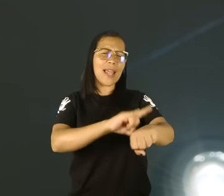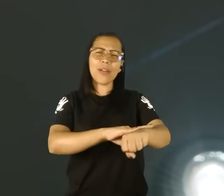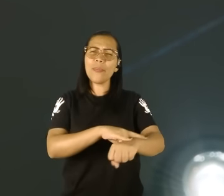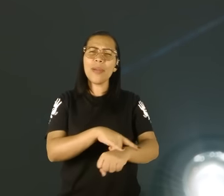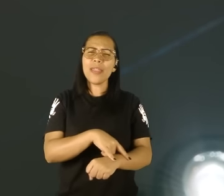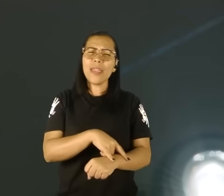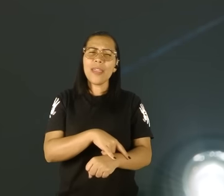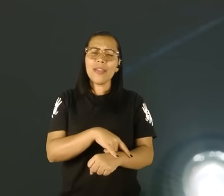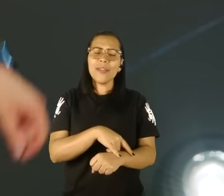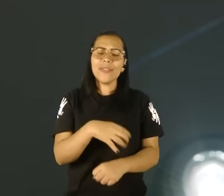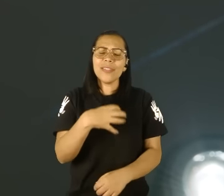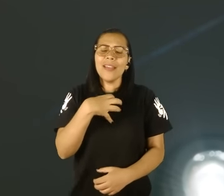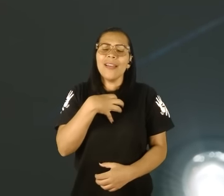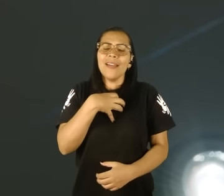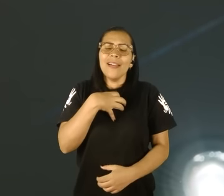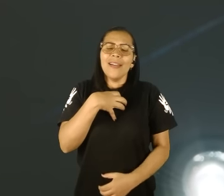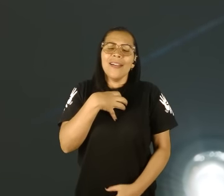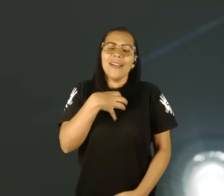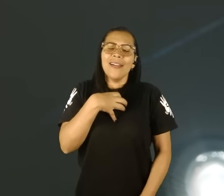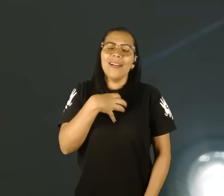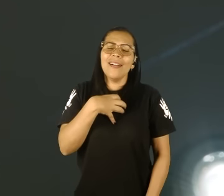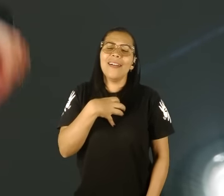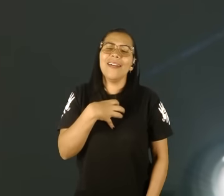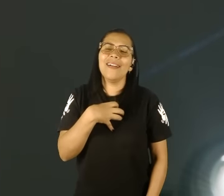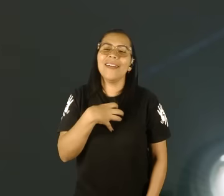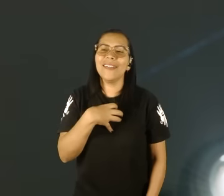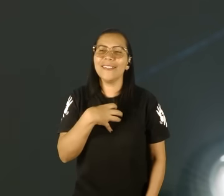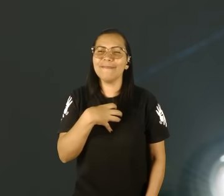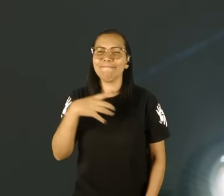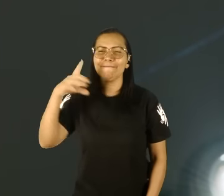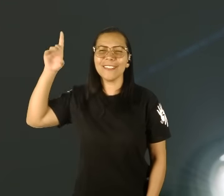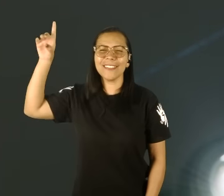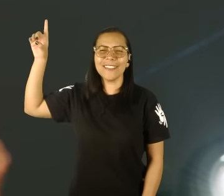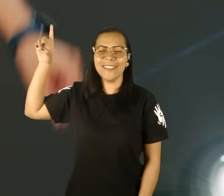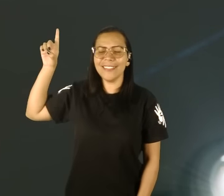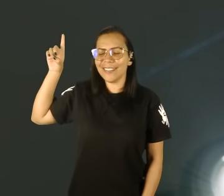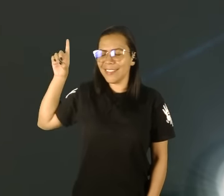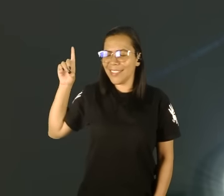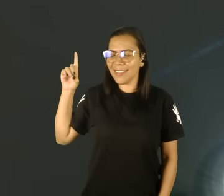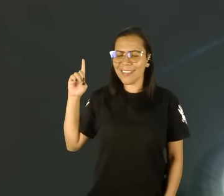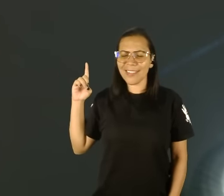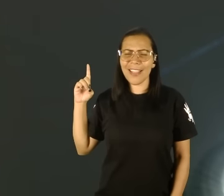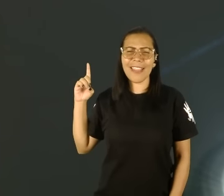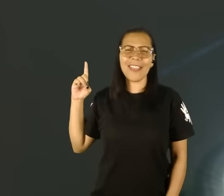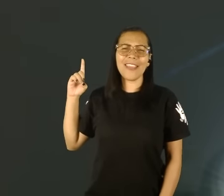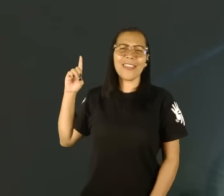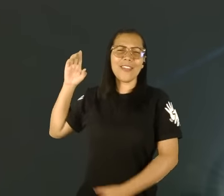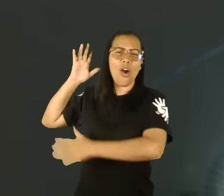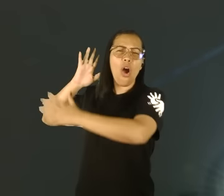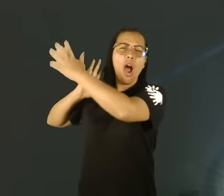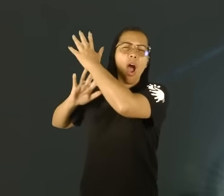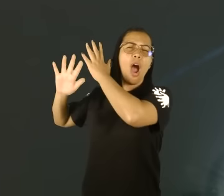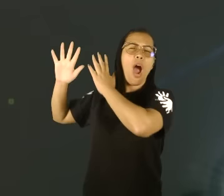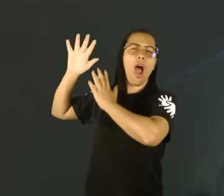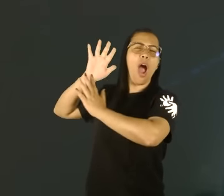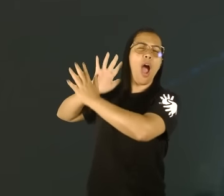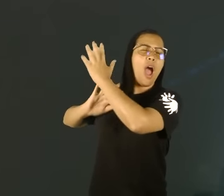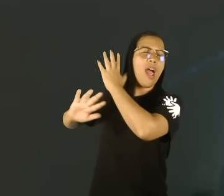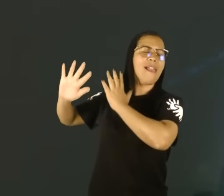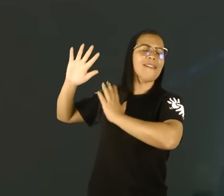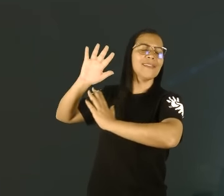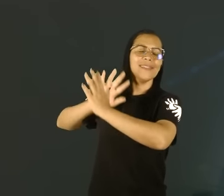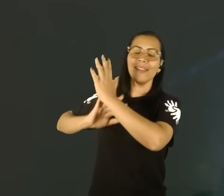o que prometeu, e hoje eu vou quebrar meu ritmo, hoje eu vou parar de tomar remédio, hoje eu vou parar de encher a paciência dos outros, hoje